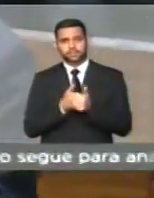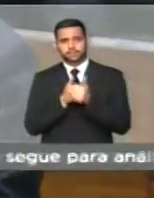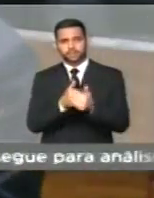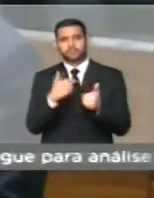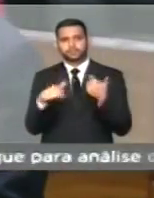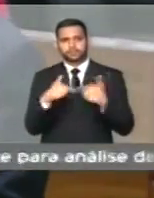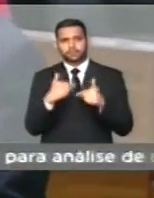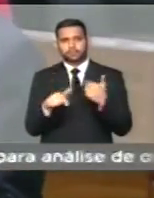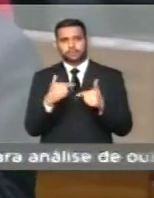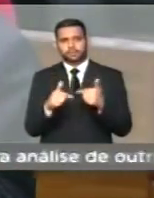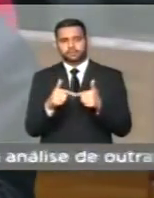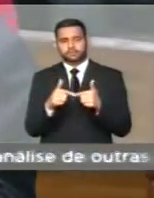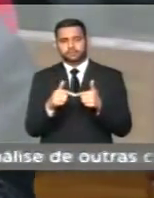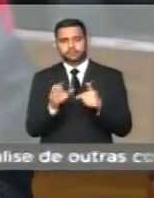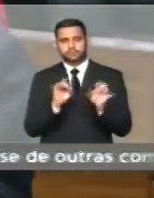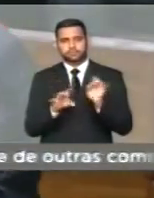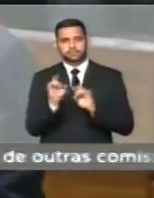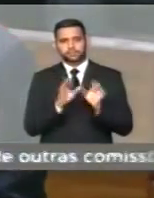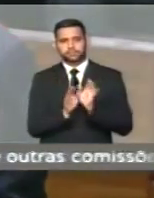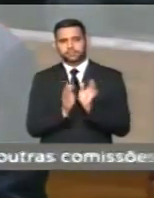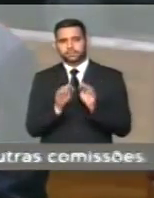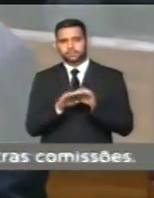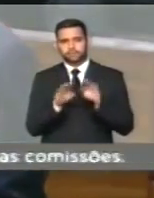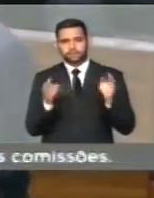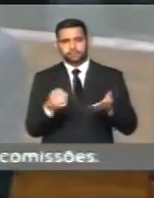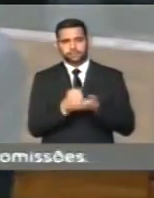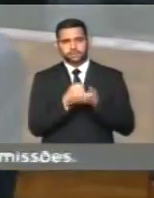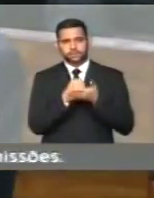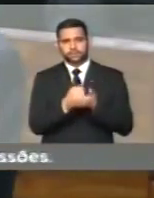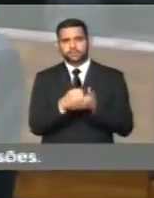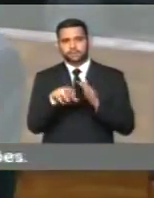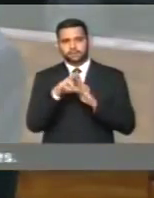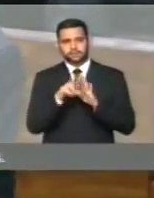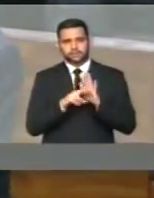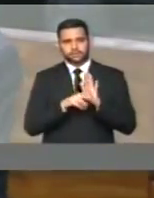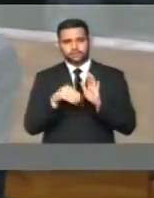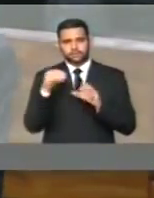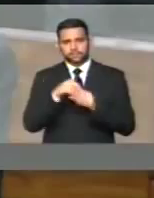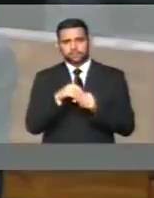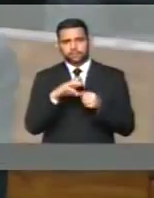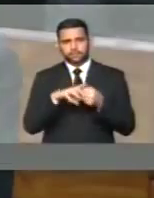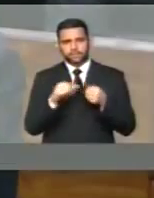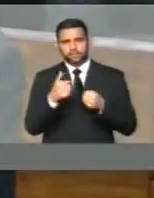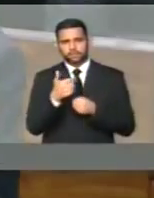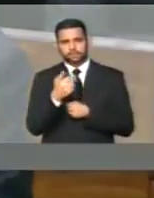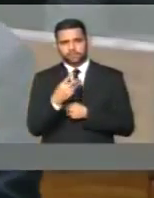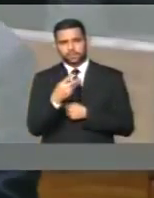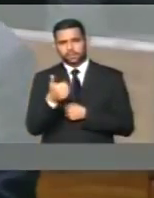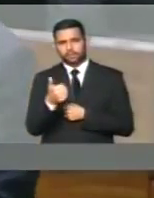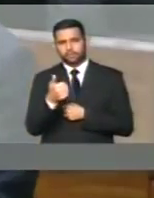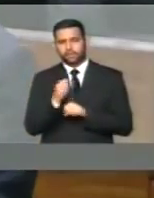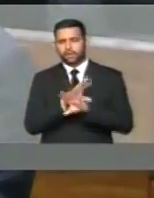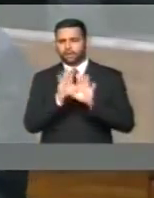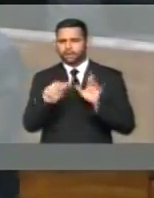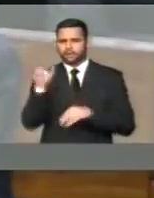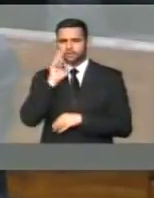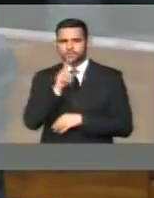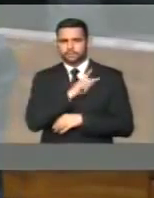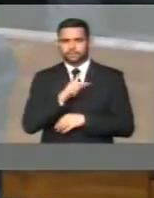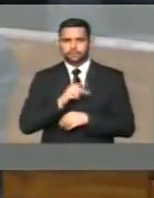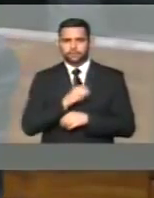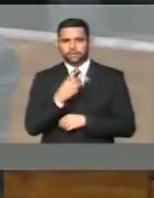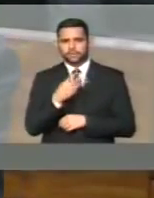os trabalhos. Especialmente para a mesa. Daí o regimento. O artigo 31 é claro, senhor presidente. O